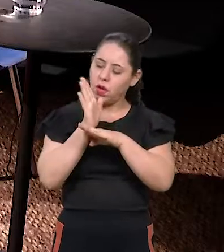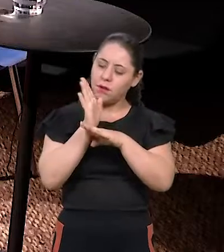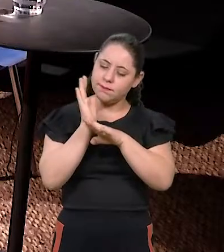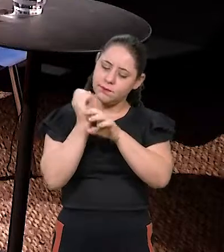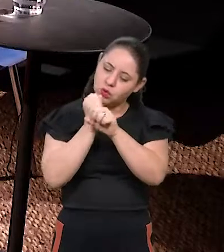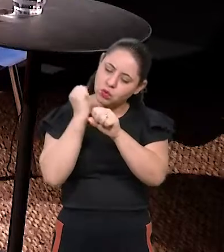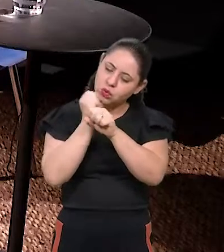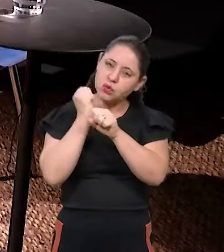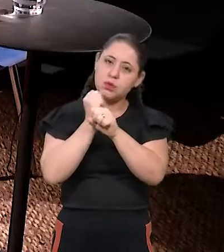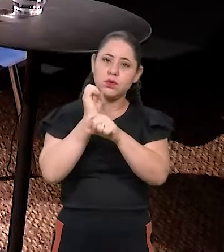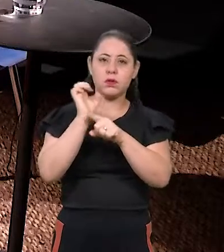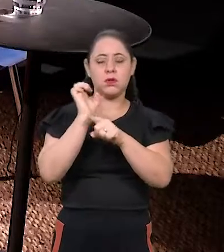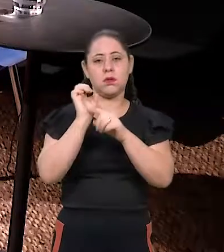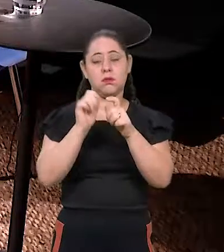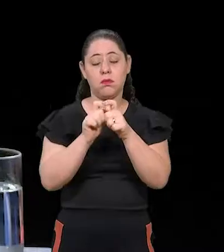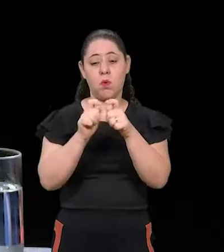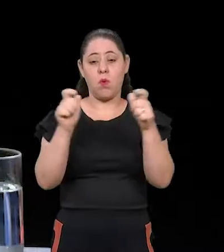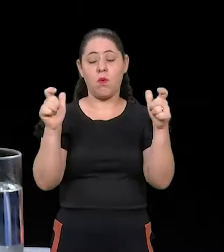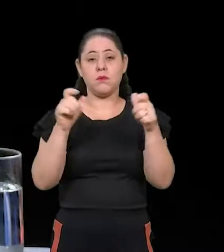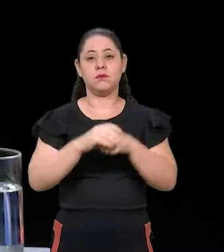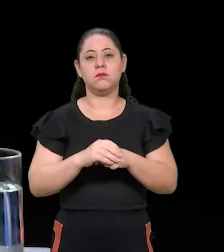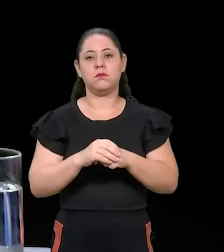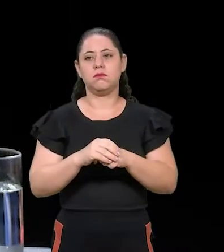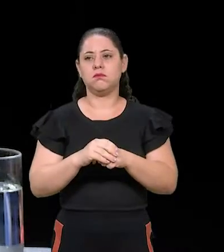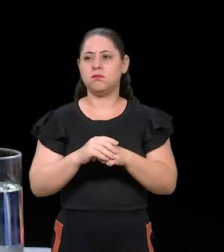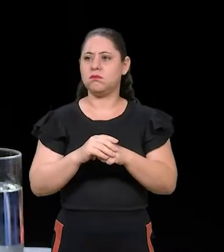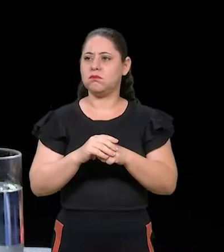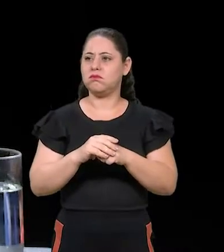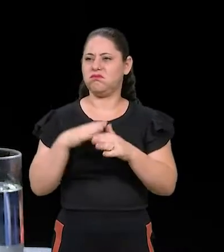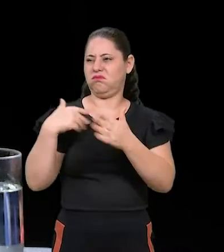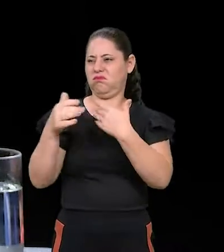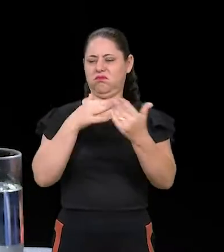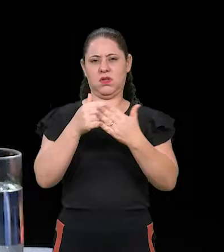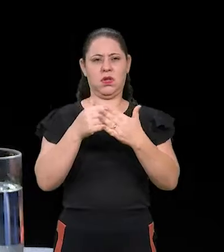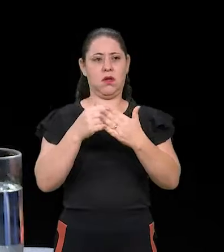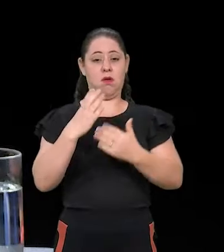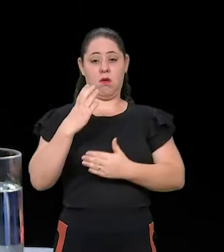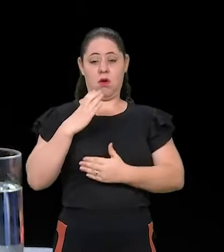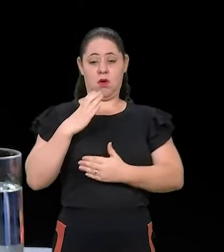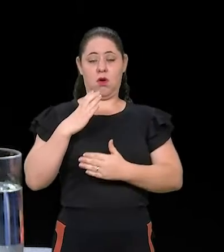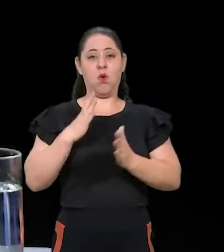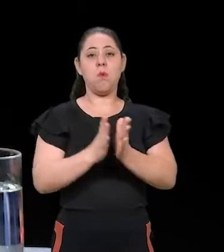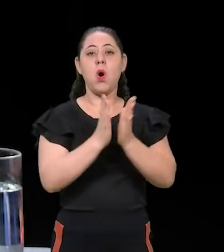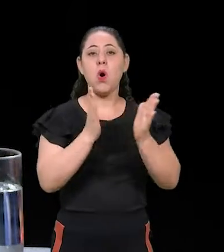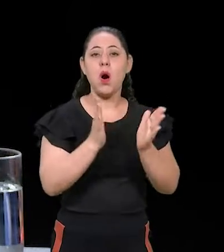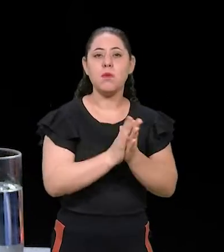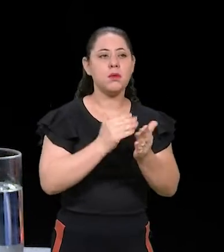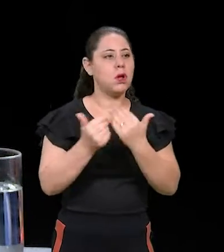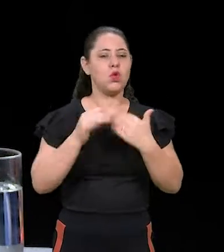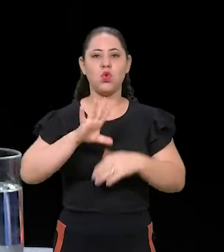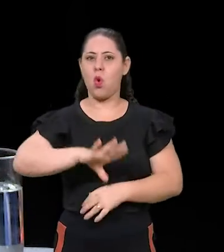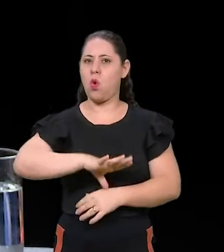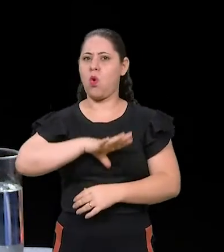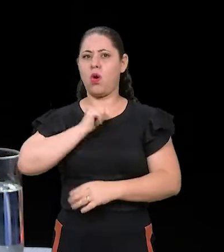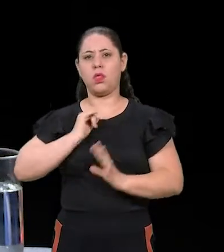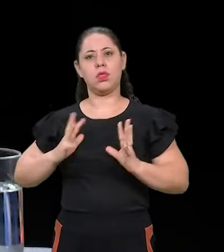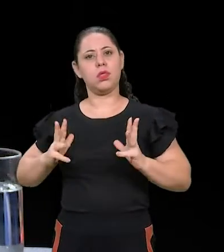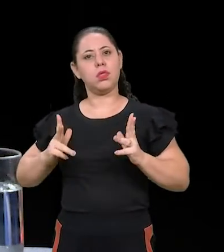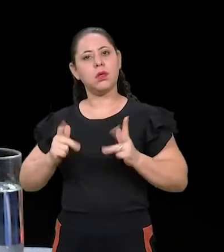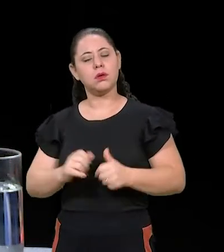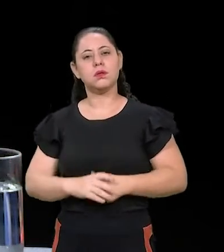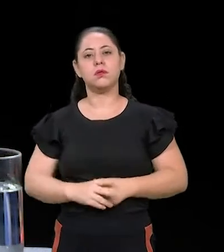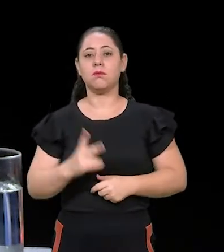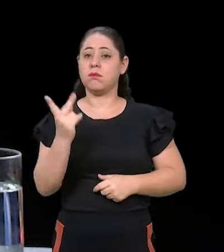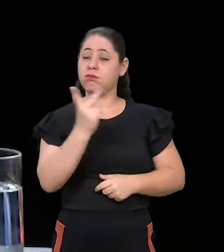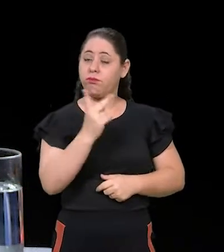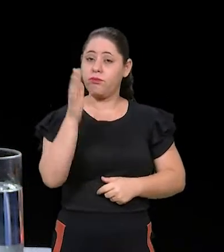história e que ajudam a construir o Mato Grosso do Sul, e todas elas, independente da classe social que elas fazem parte, todas são muito